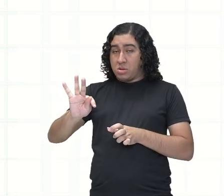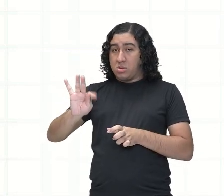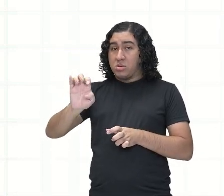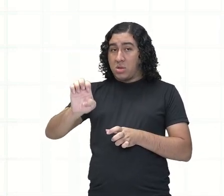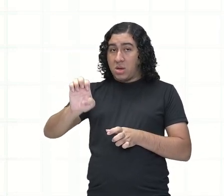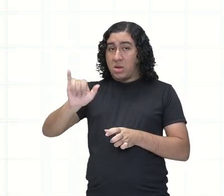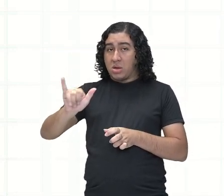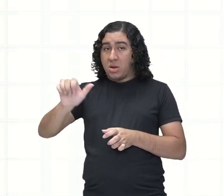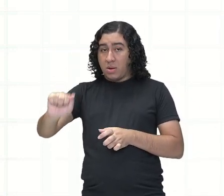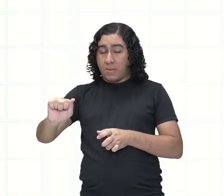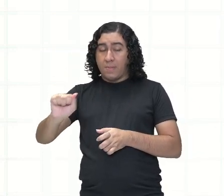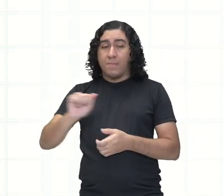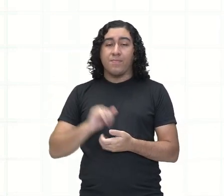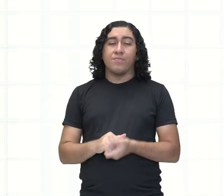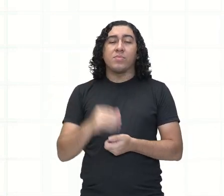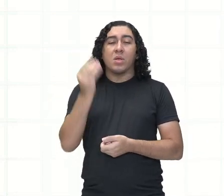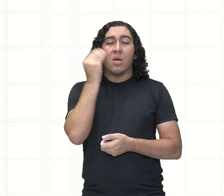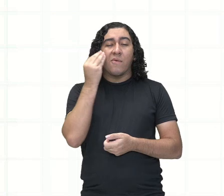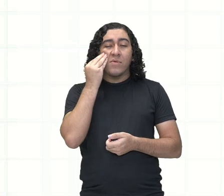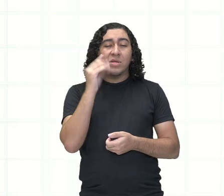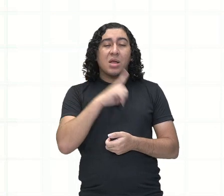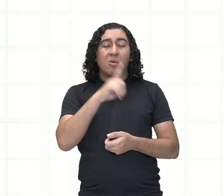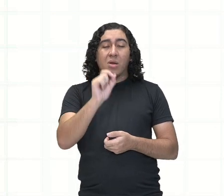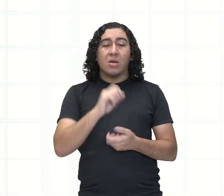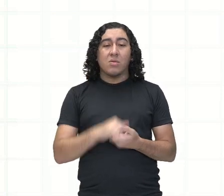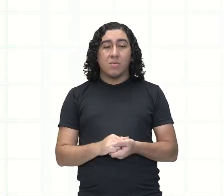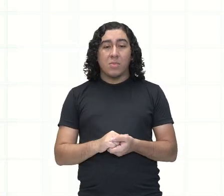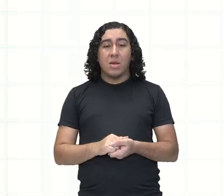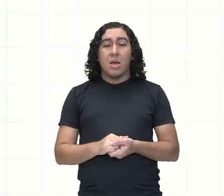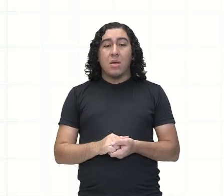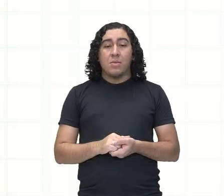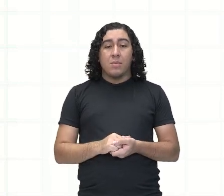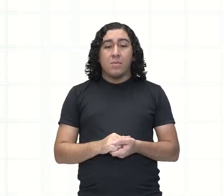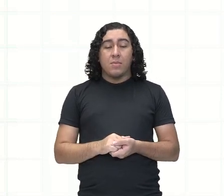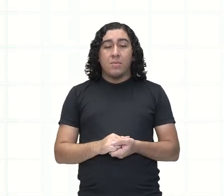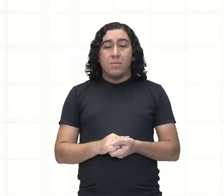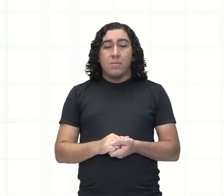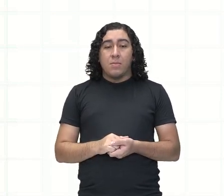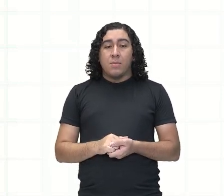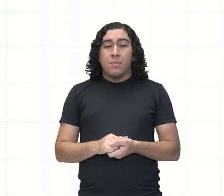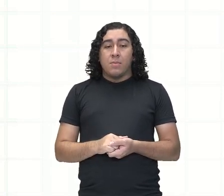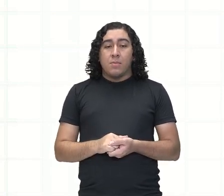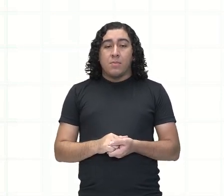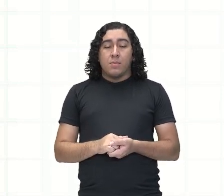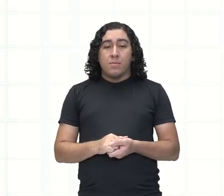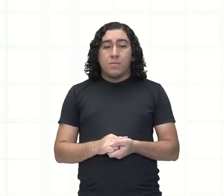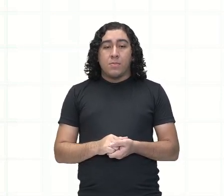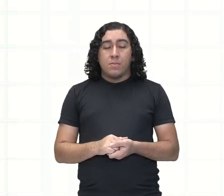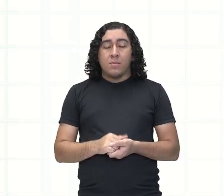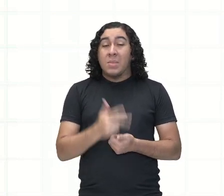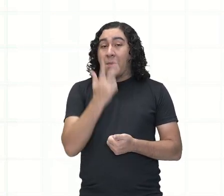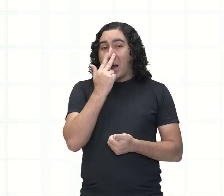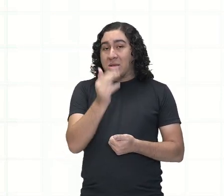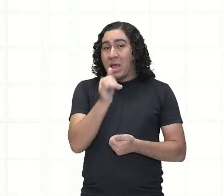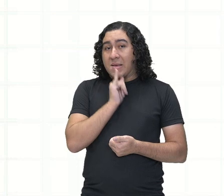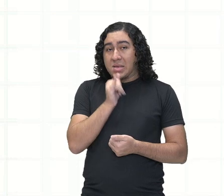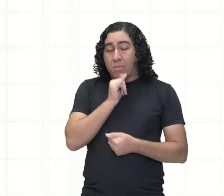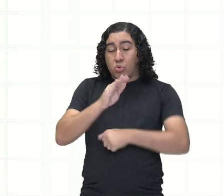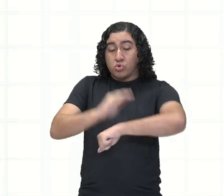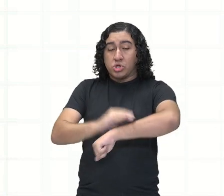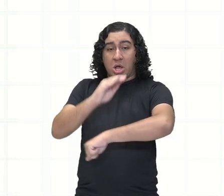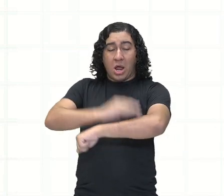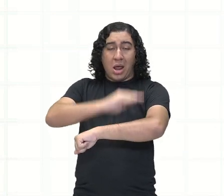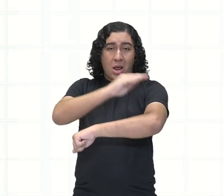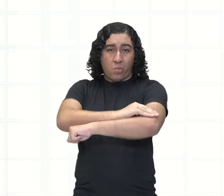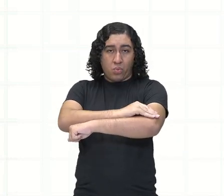teia alimentar que um ser vivo ali, um anfíbio, por exemplo, o sapo, pode servir